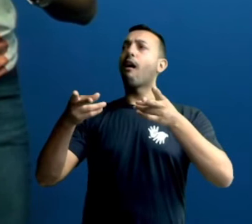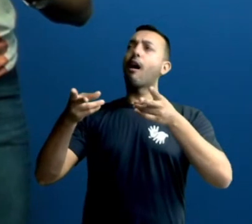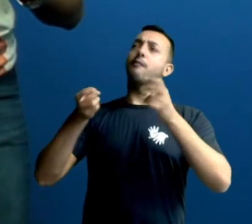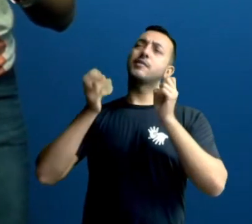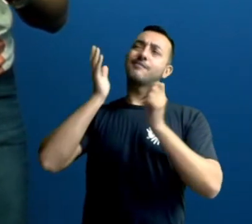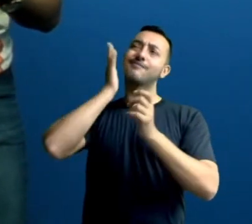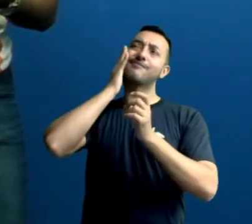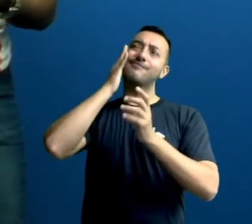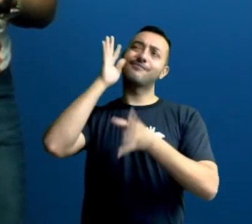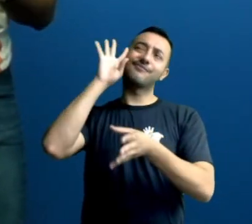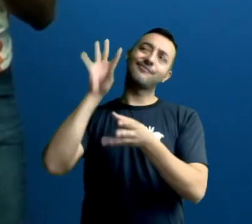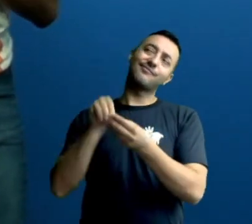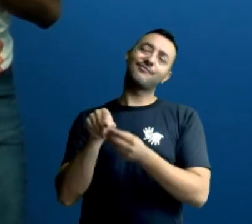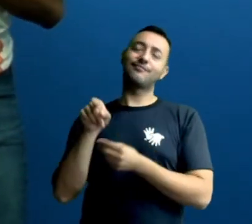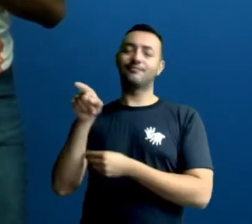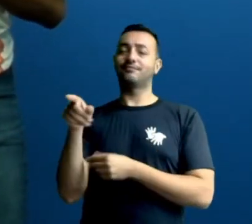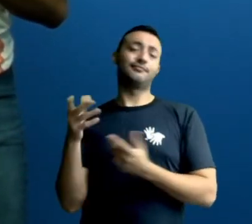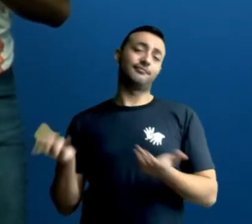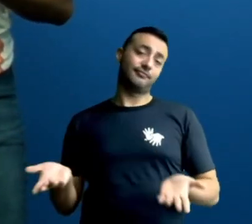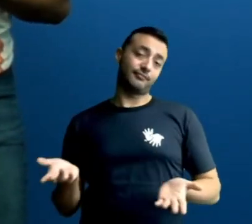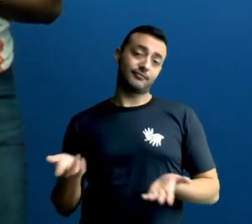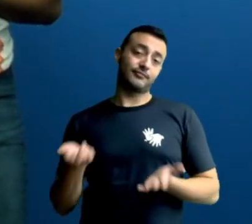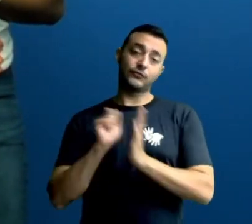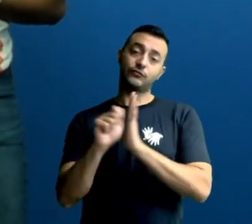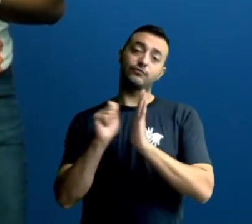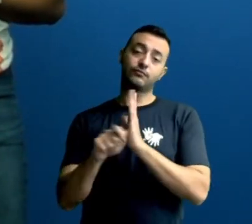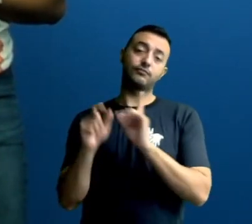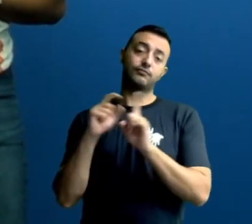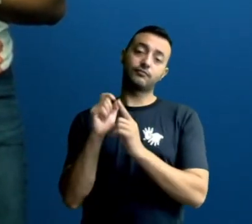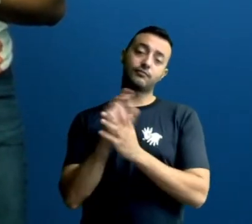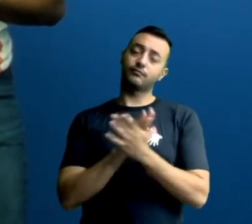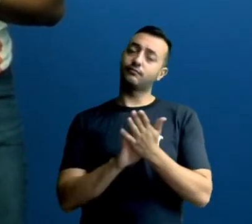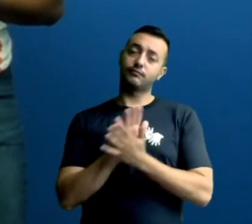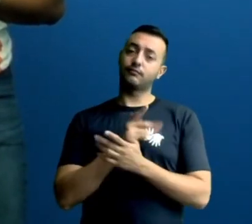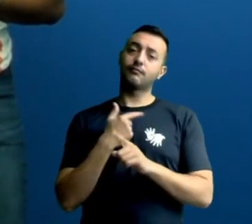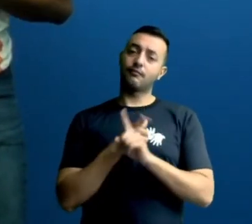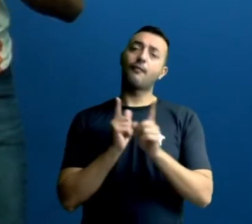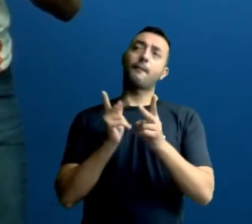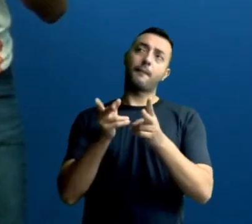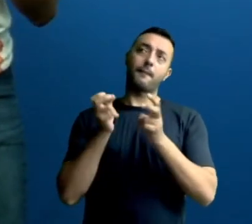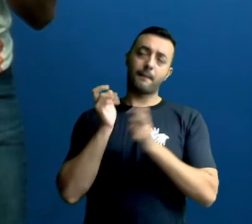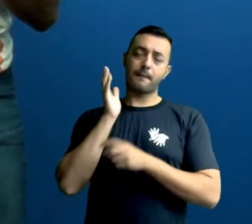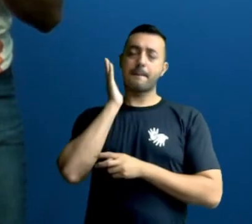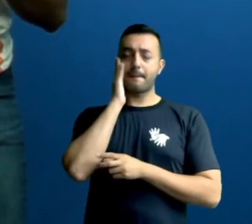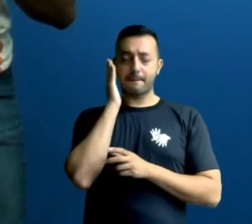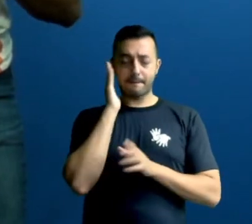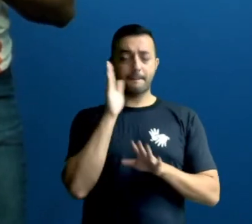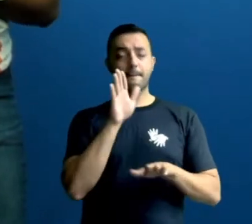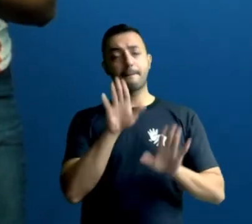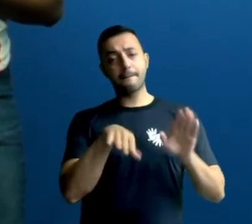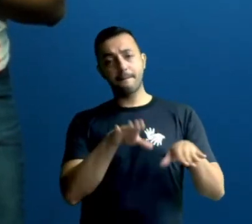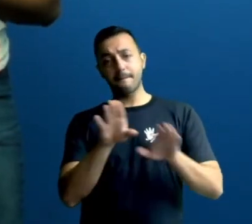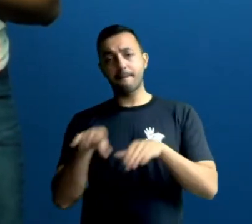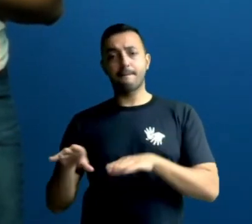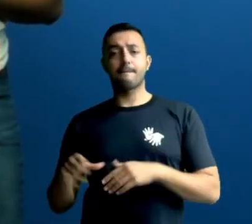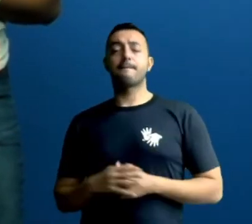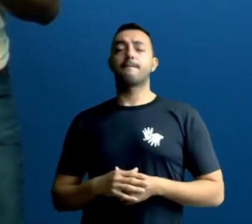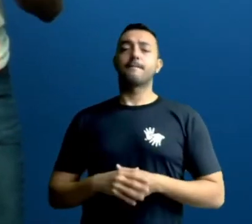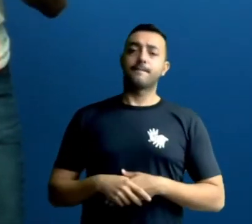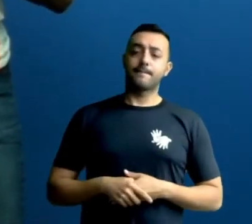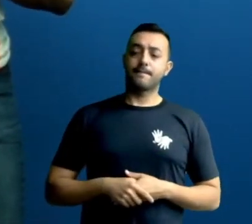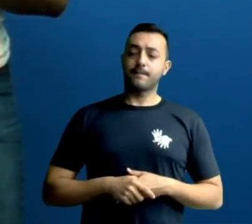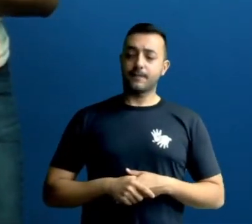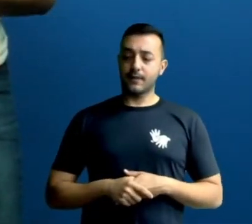gritando o texto ali para você sem estar escrito nenhuma palavra. Ok? Então, varia sempre os teus